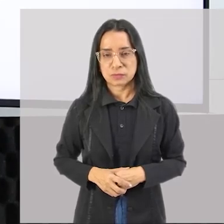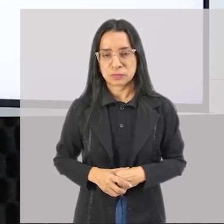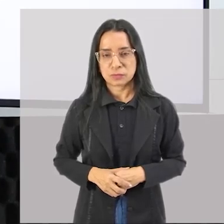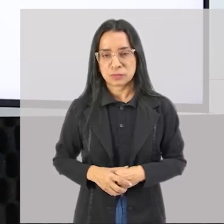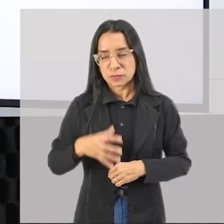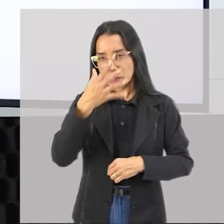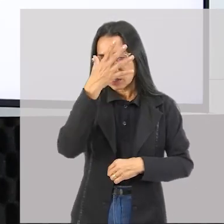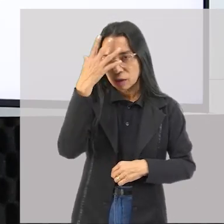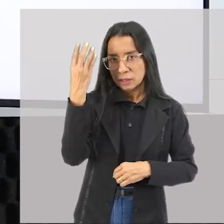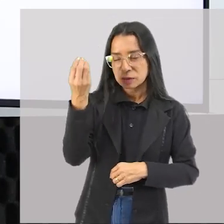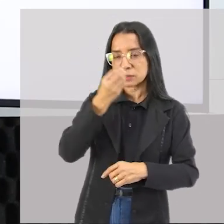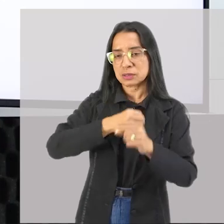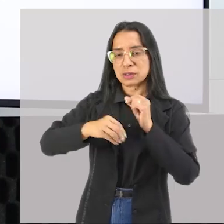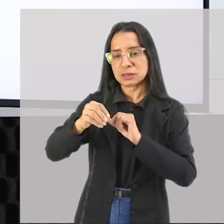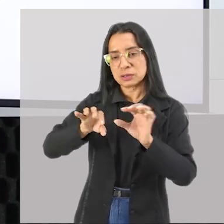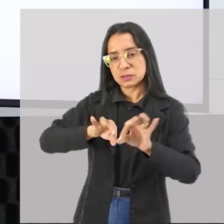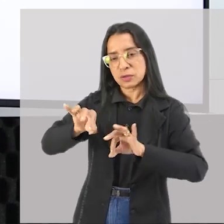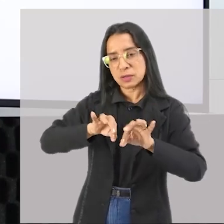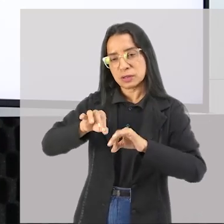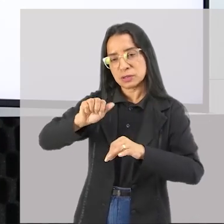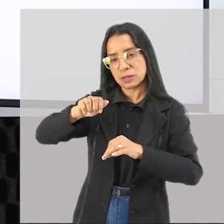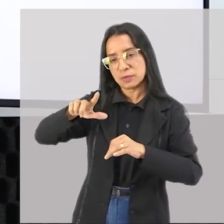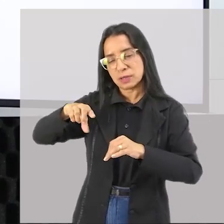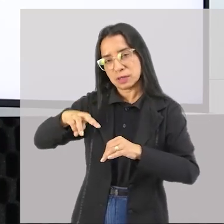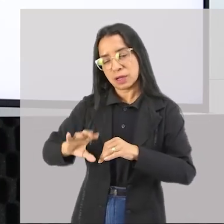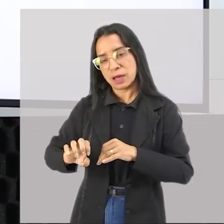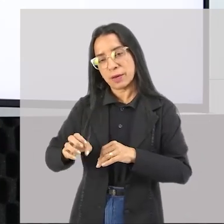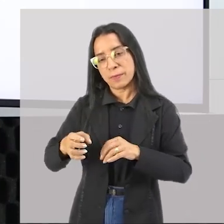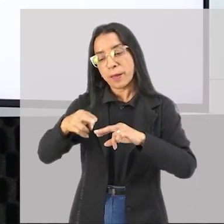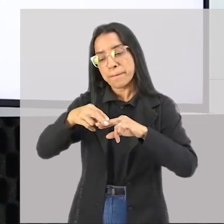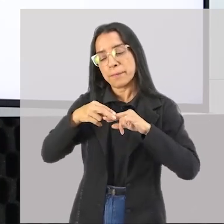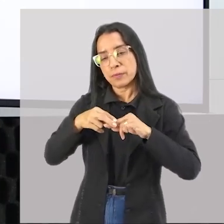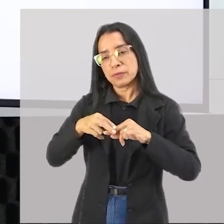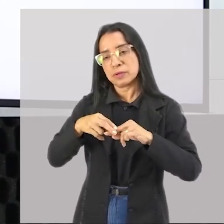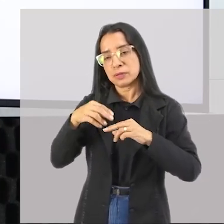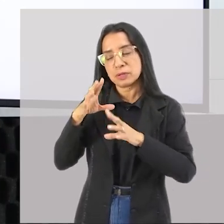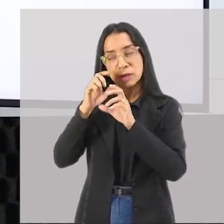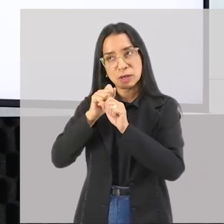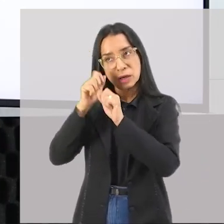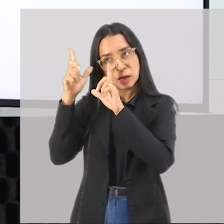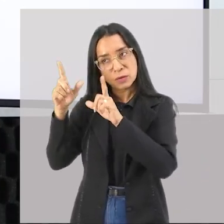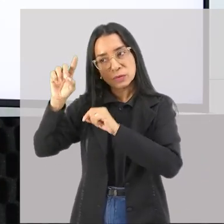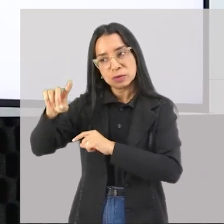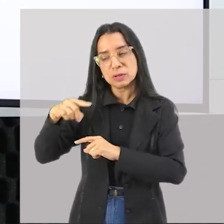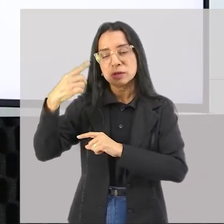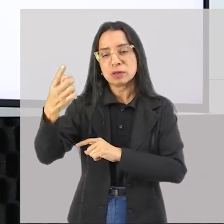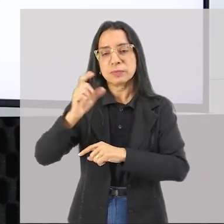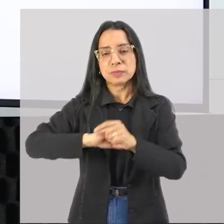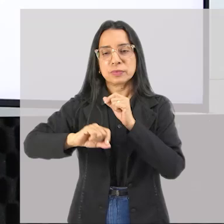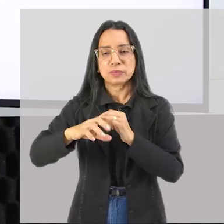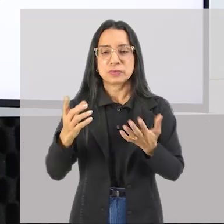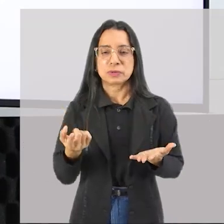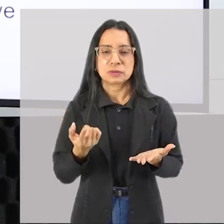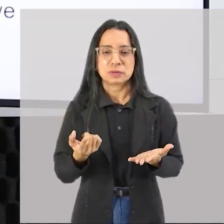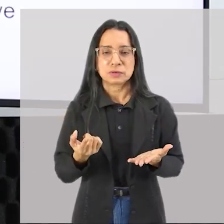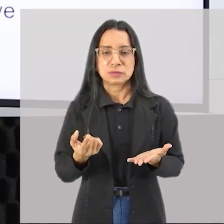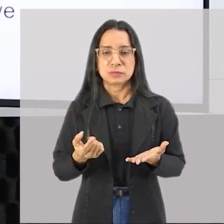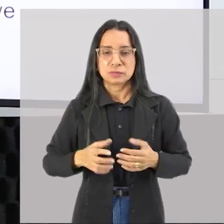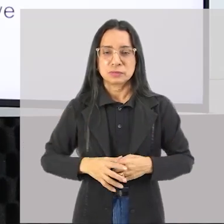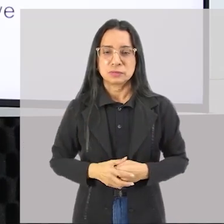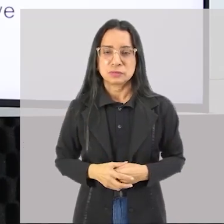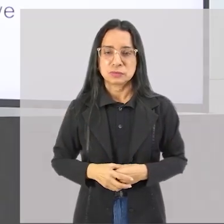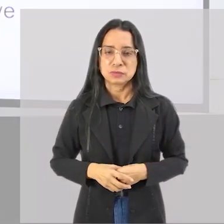de configurar meu alarme, por isso eu acordei tarde. Causa e consequência. Eu fiz isso, esse foi o